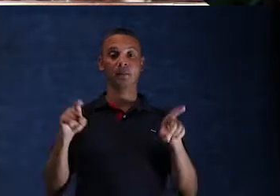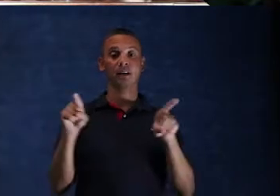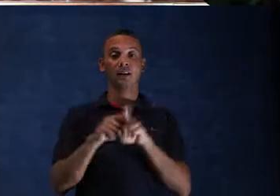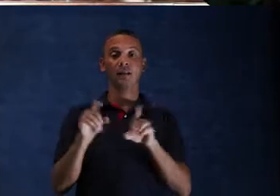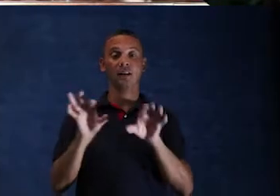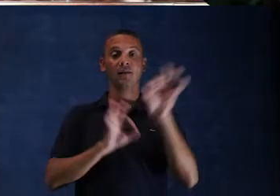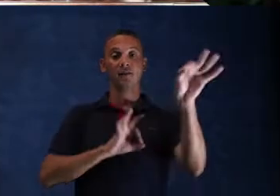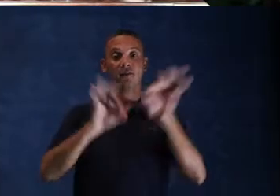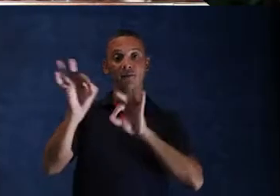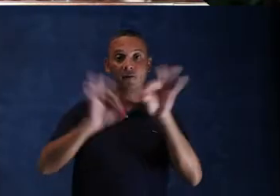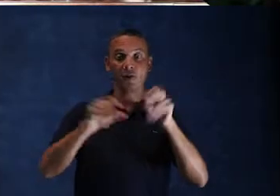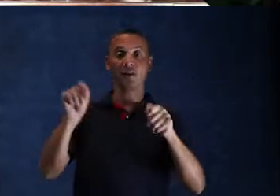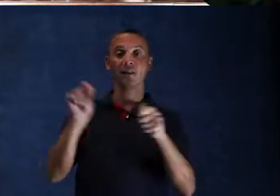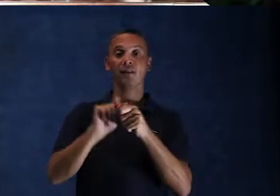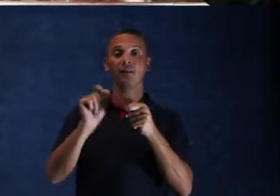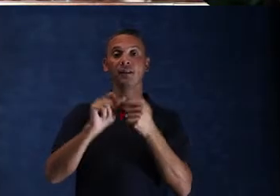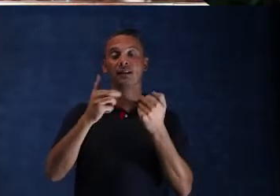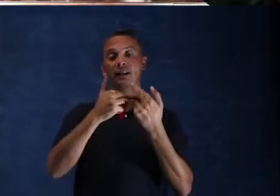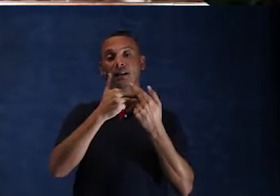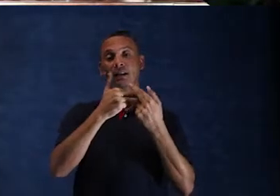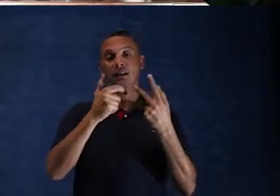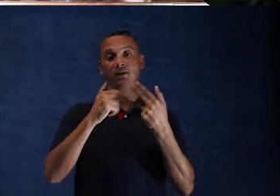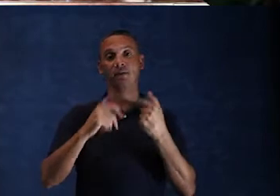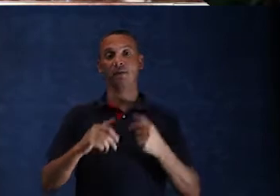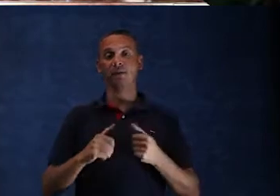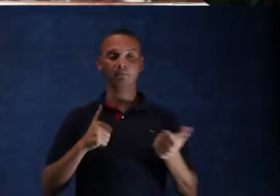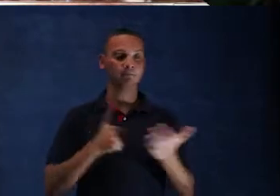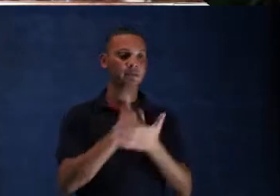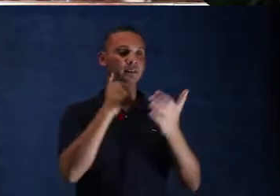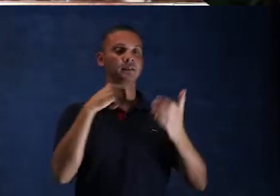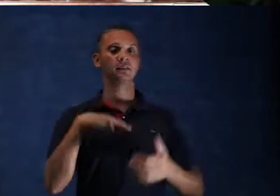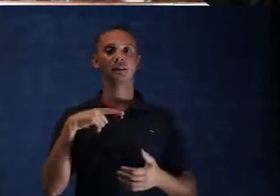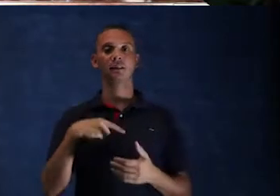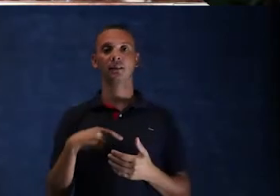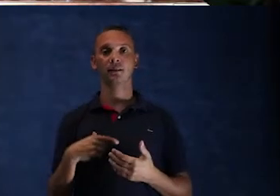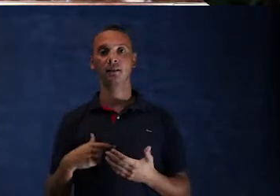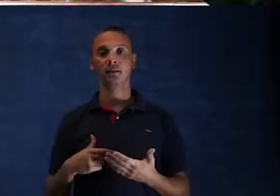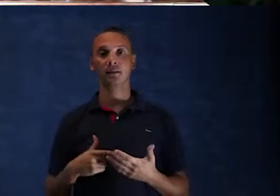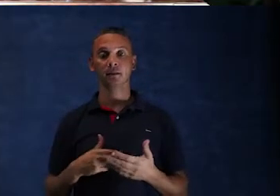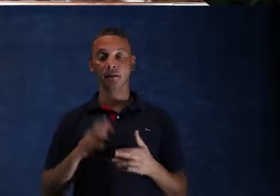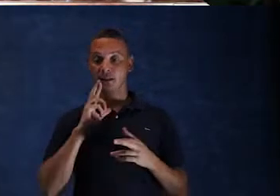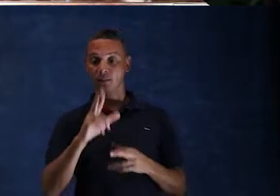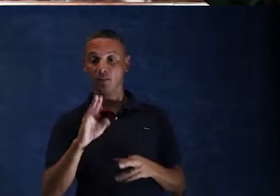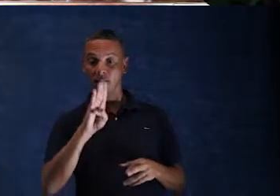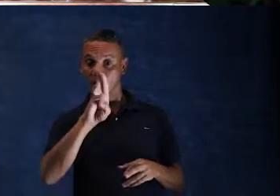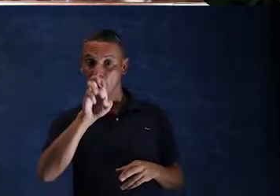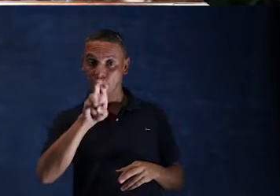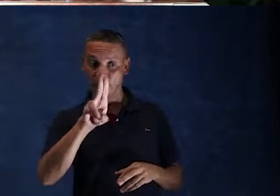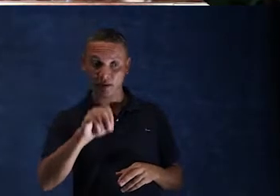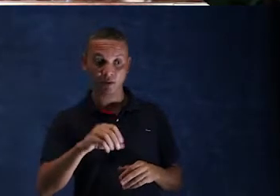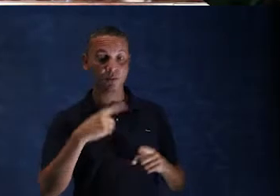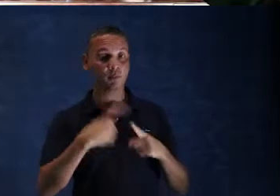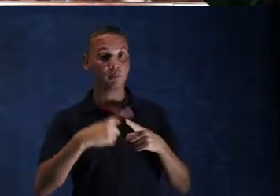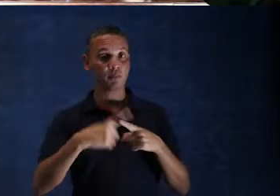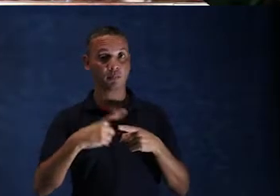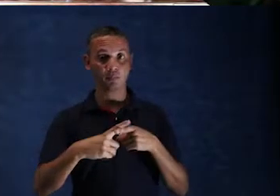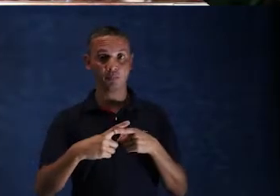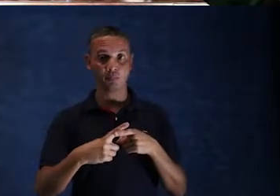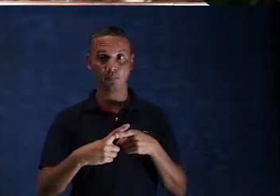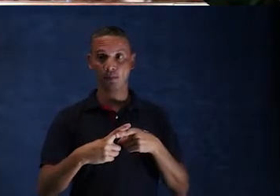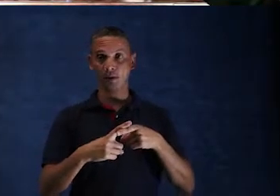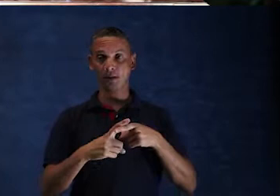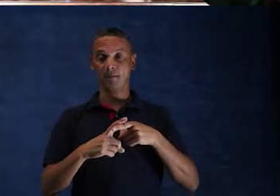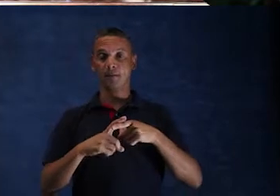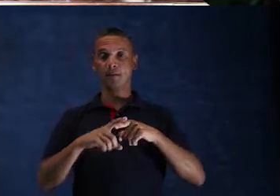da gente fazer, muitas vezes, resistência. Né? E terminando a resposta ao Breno, né? Porque, às vezes, você